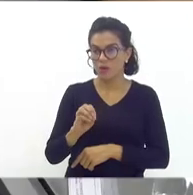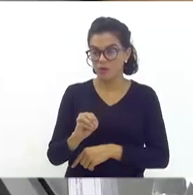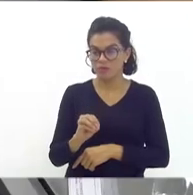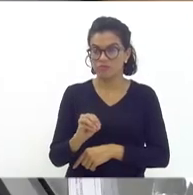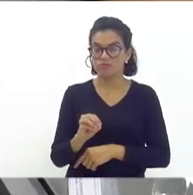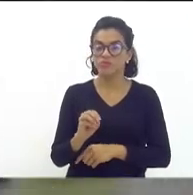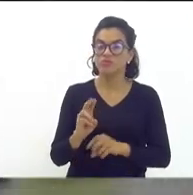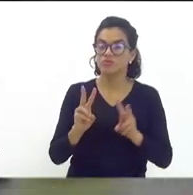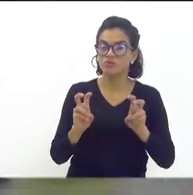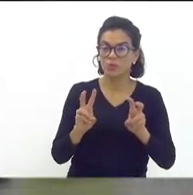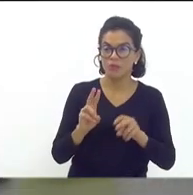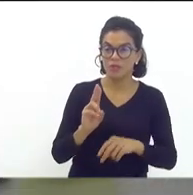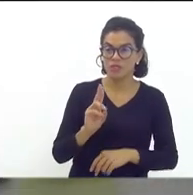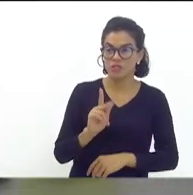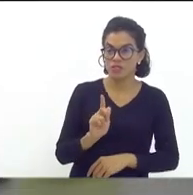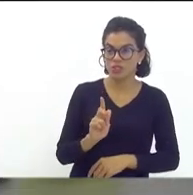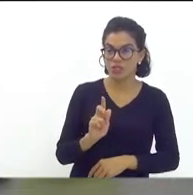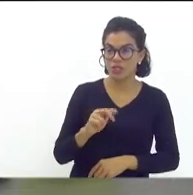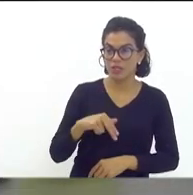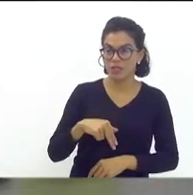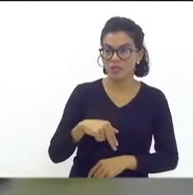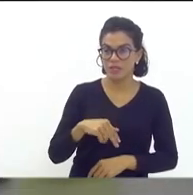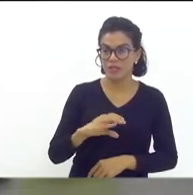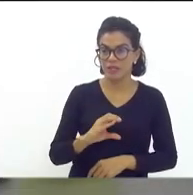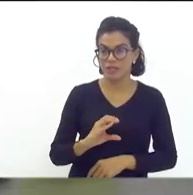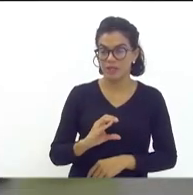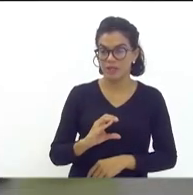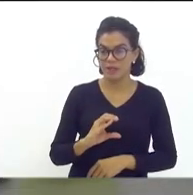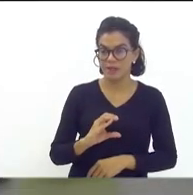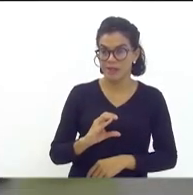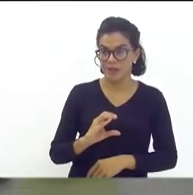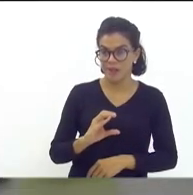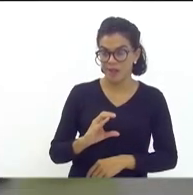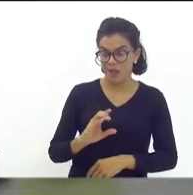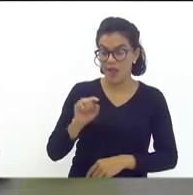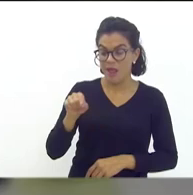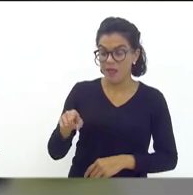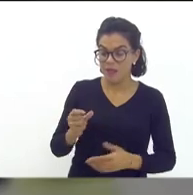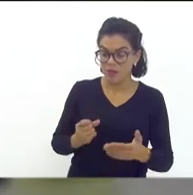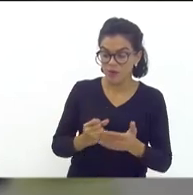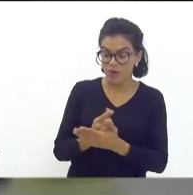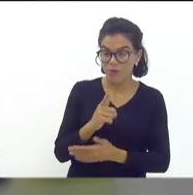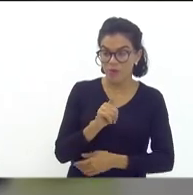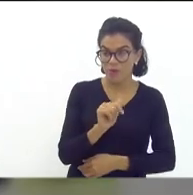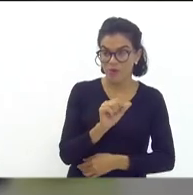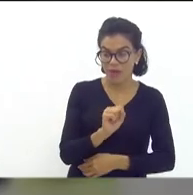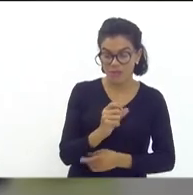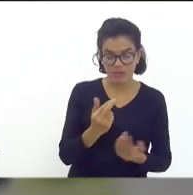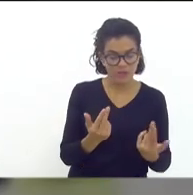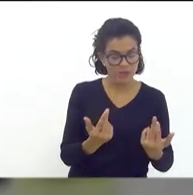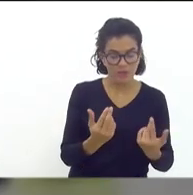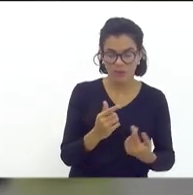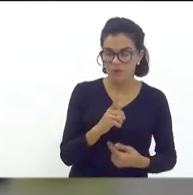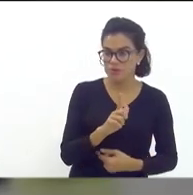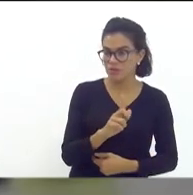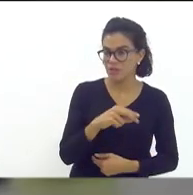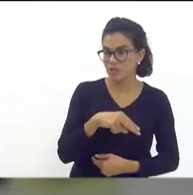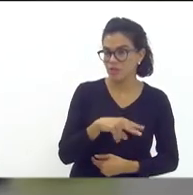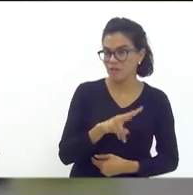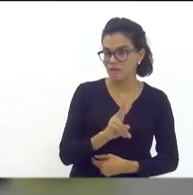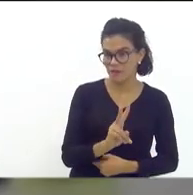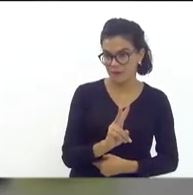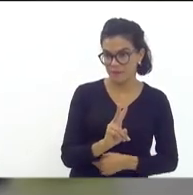esse usuário ele adquire o gás no mesmo nas mesmas condições que o GNV tá então